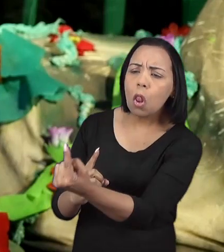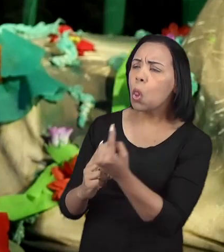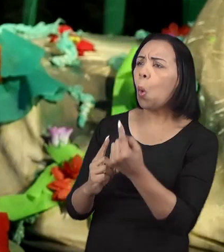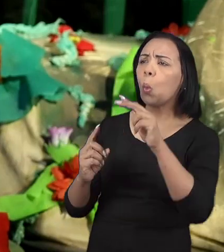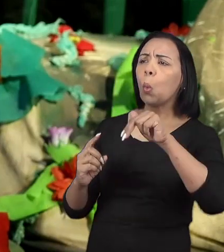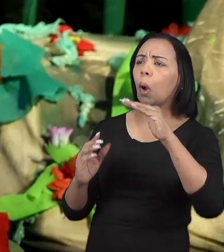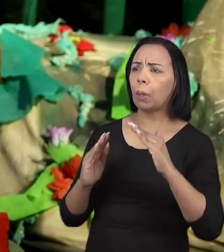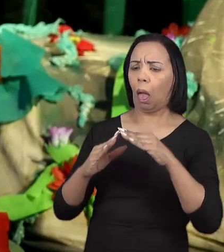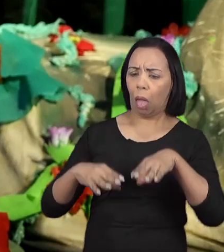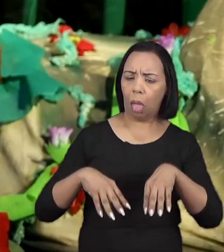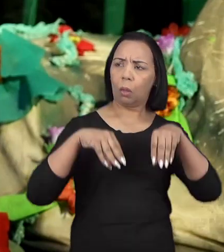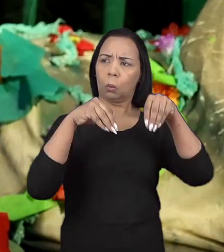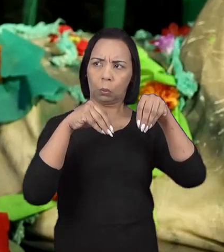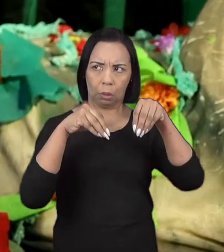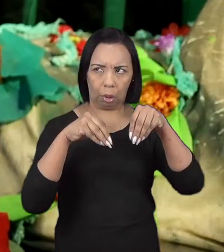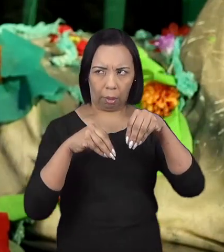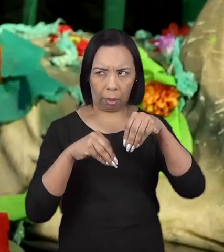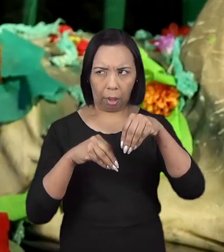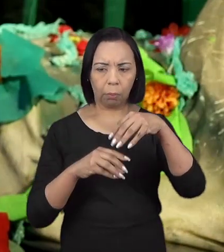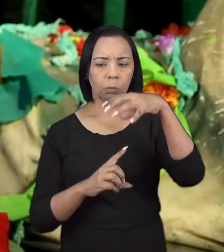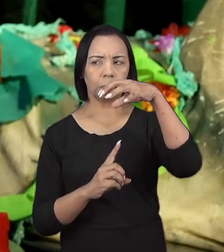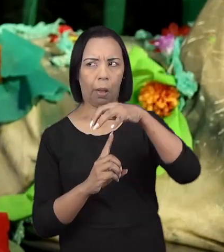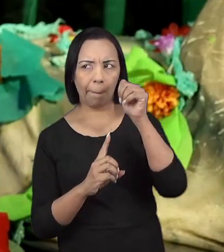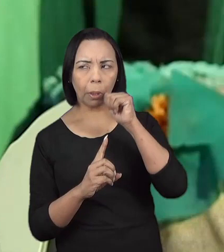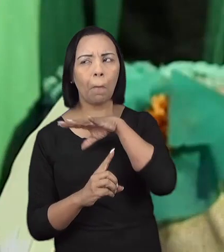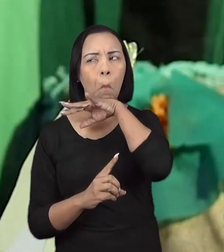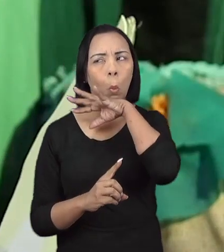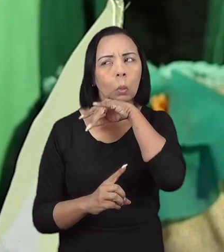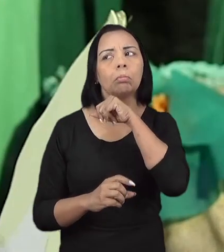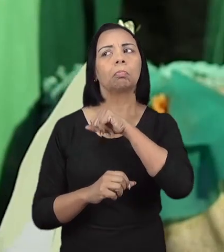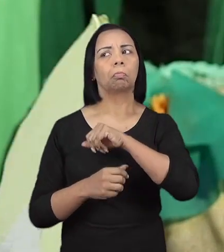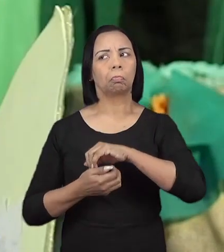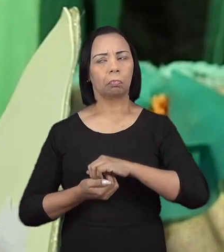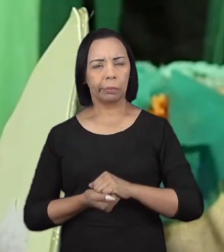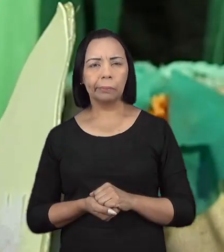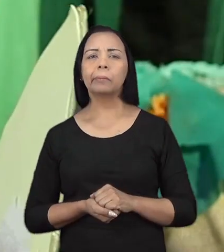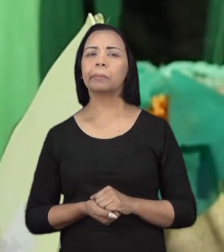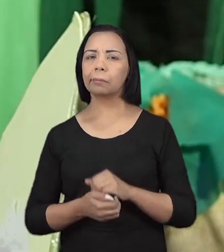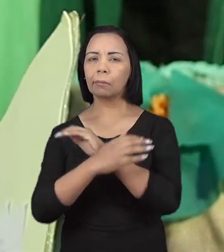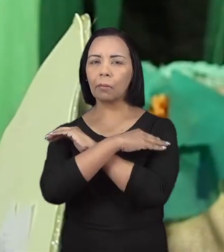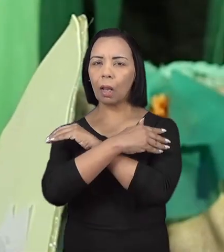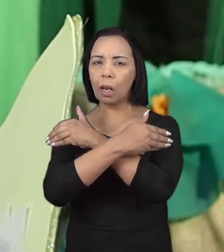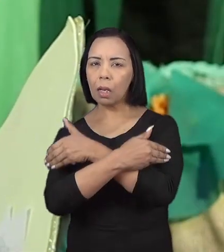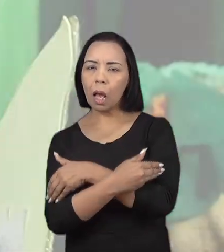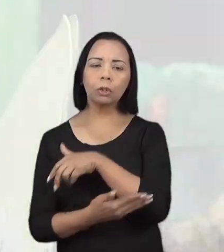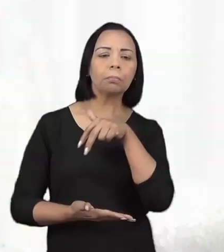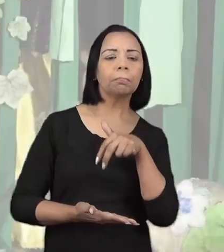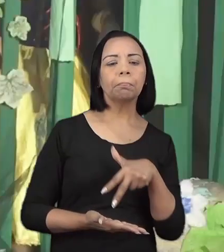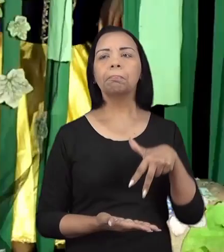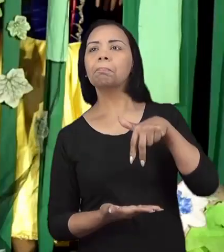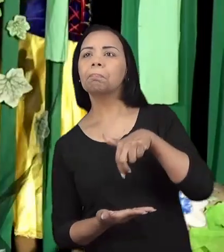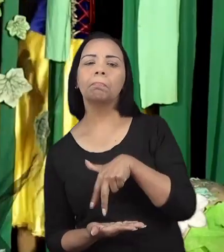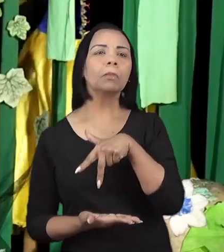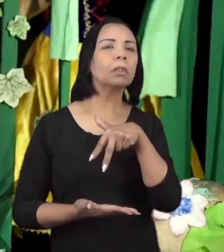volte mais ao castelo, porque a rainha é muito malvada." Branca de Neve andou muito pela